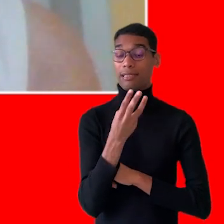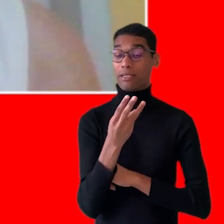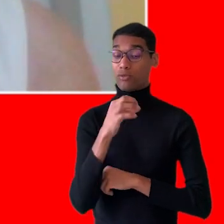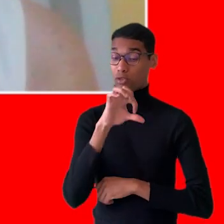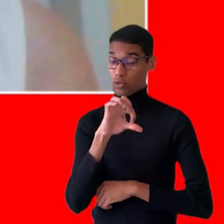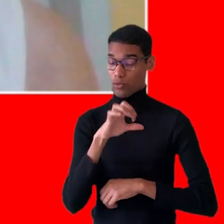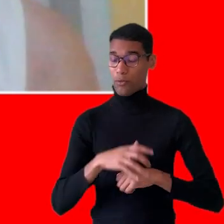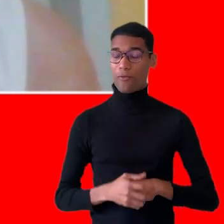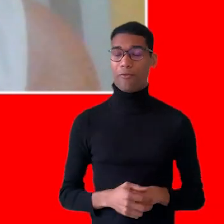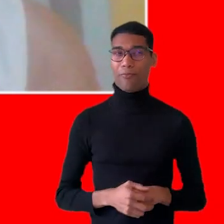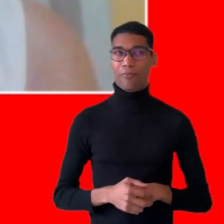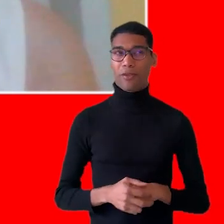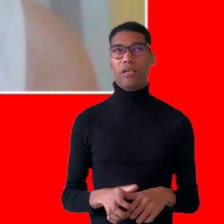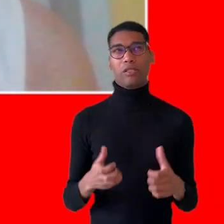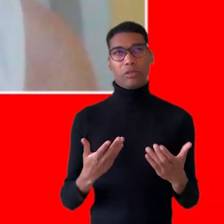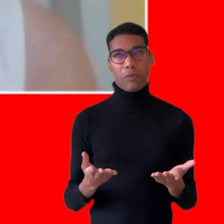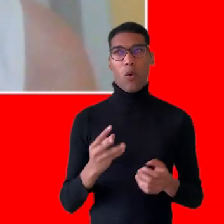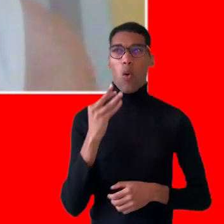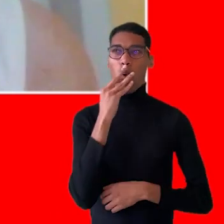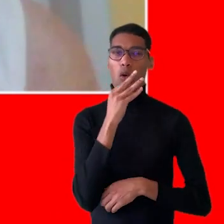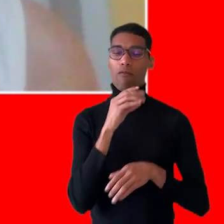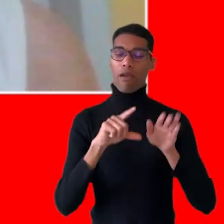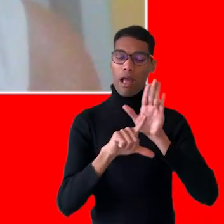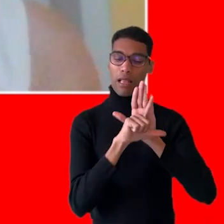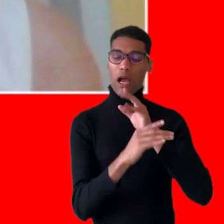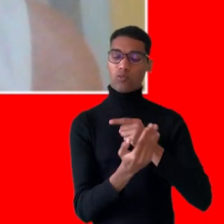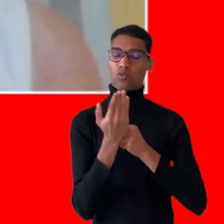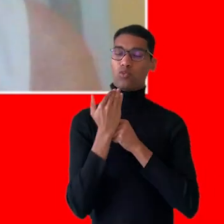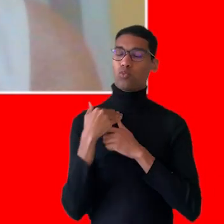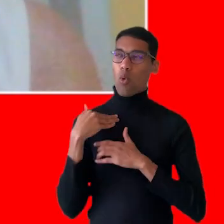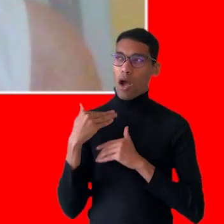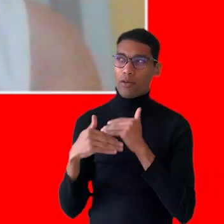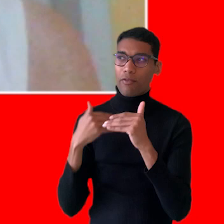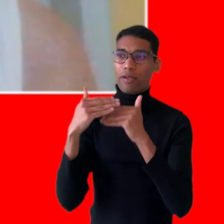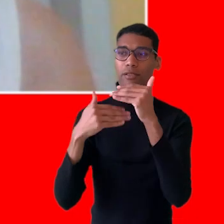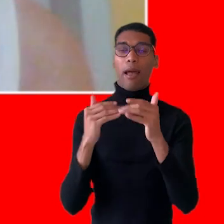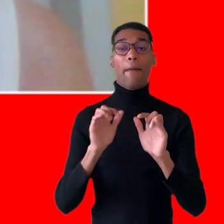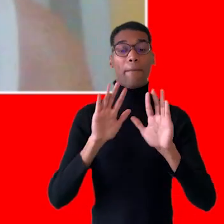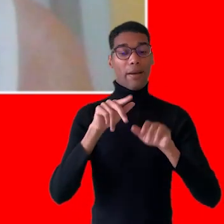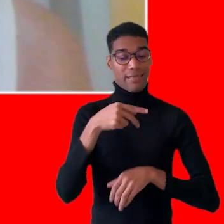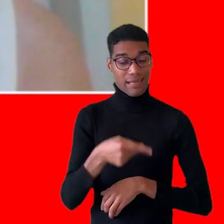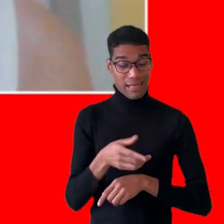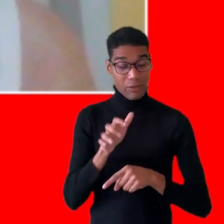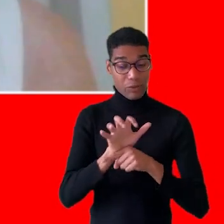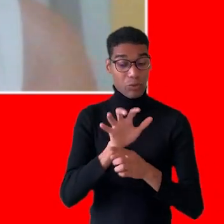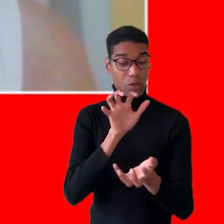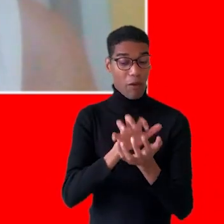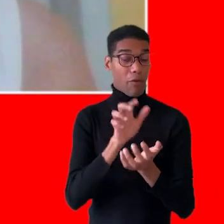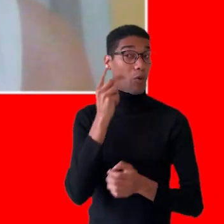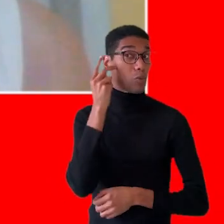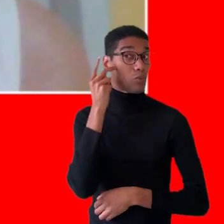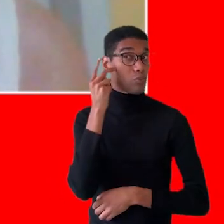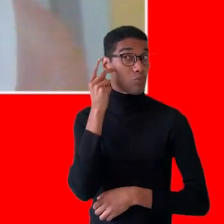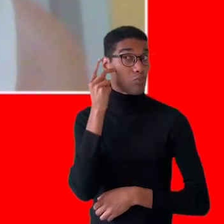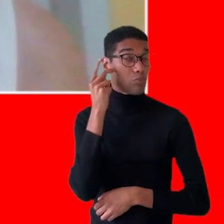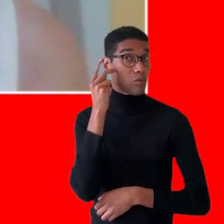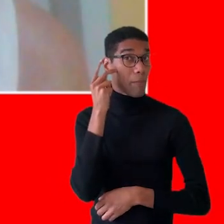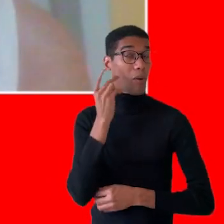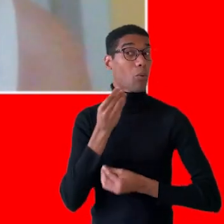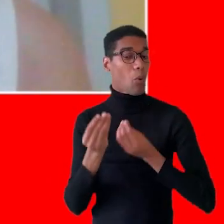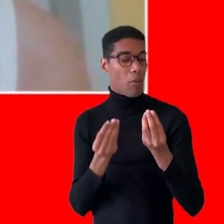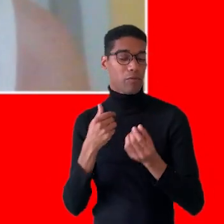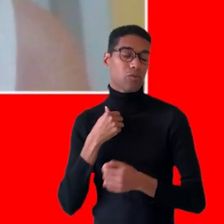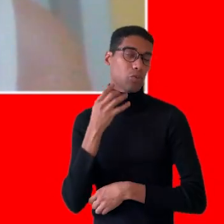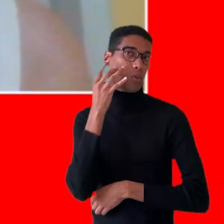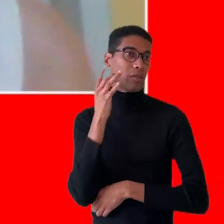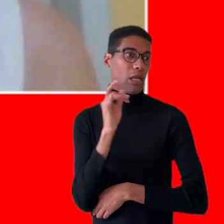que apesar dos avanços da lei, a gente, pelo menos aqui em Pernambuco, eu não sei como é em São Paulo ou como é no